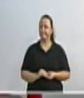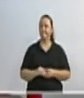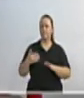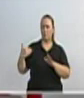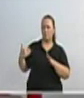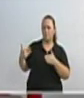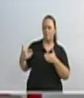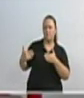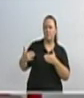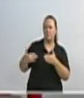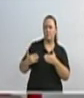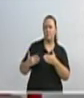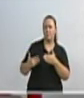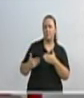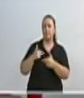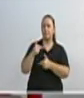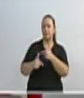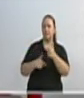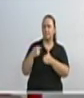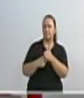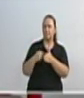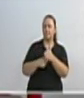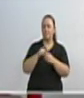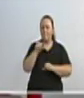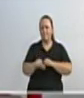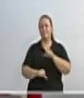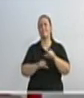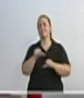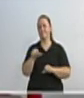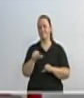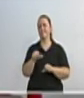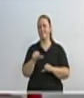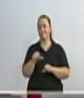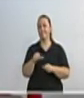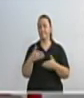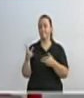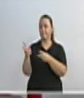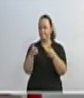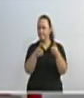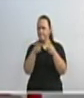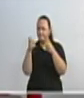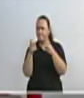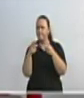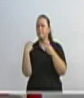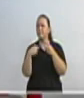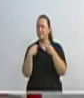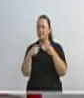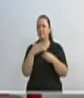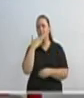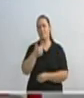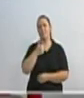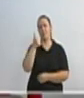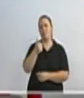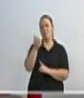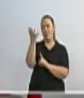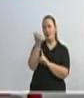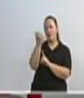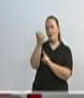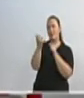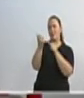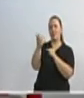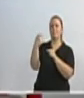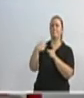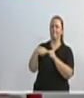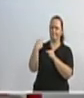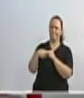trabalhando para modificar tudo isso. Então, a gente percebe que existe a necessidade da melhoria do sinal, isso é